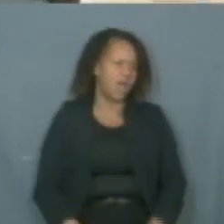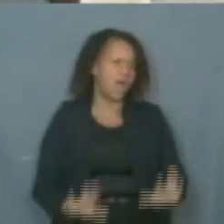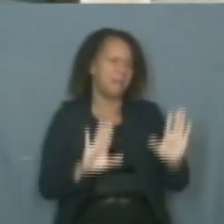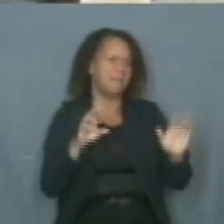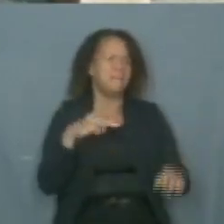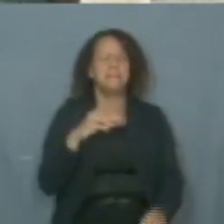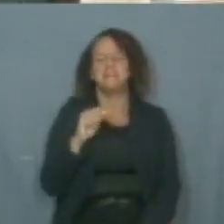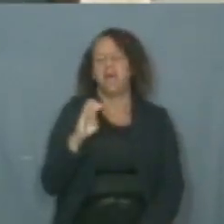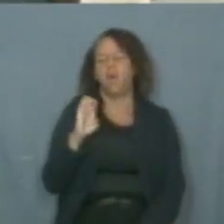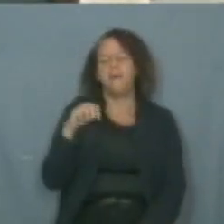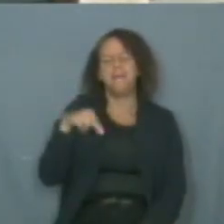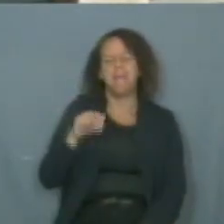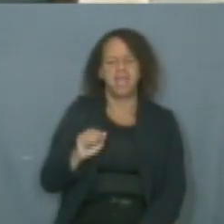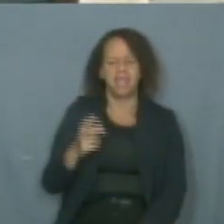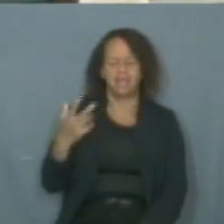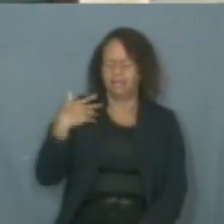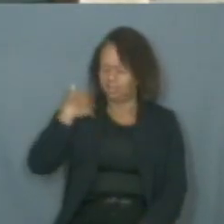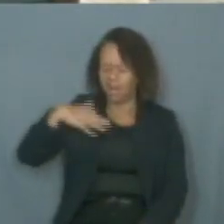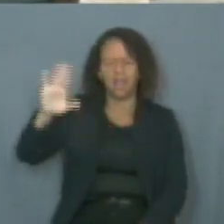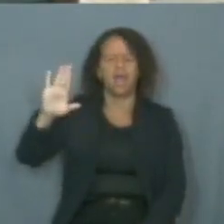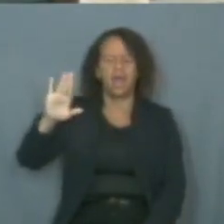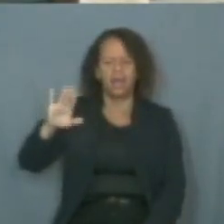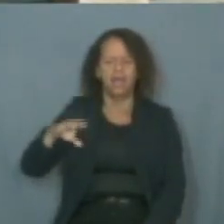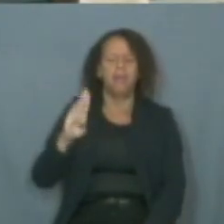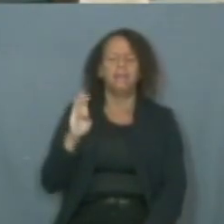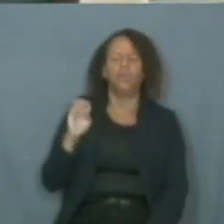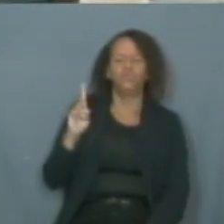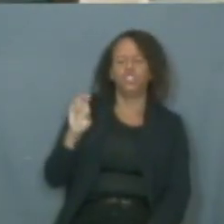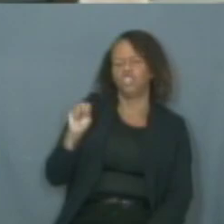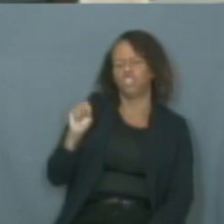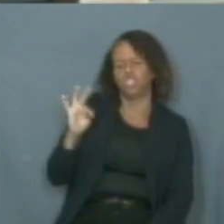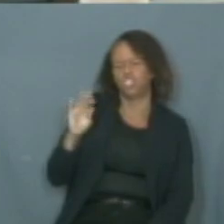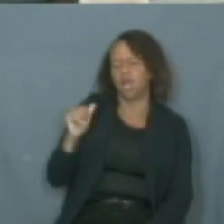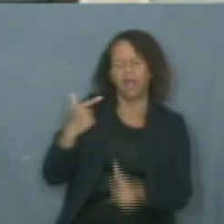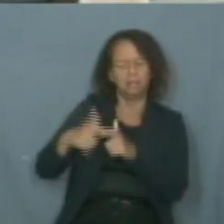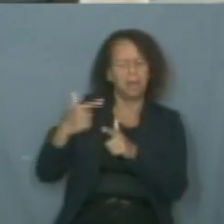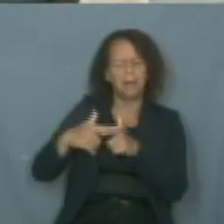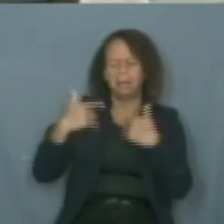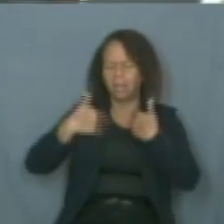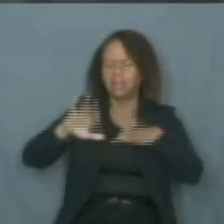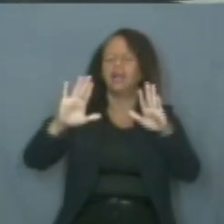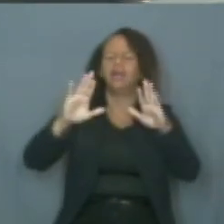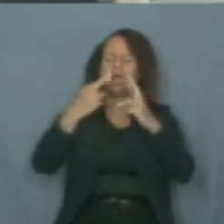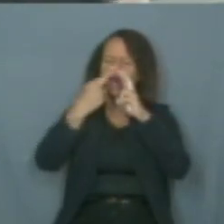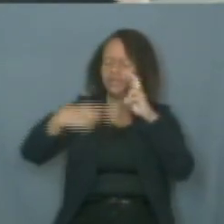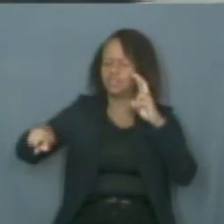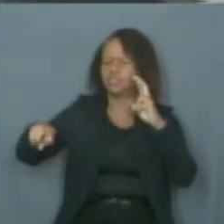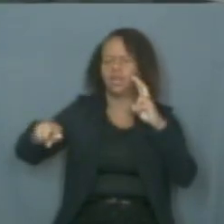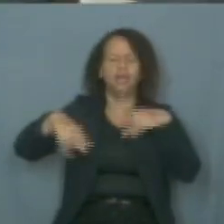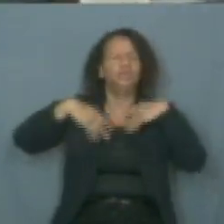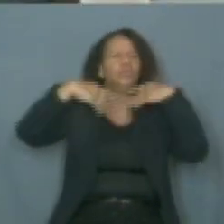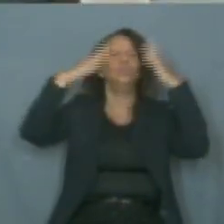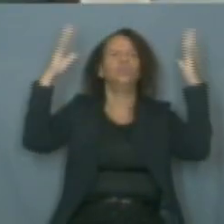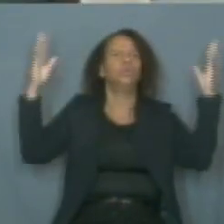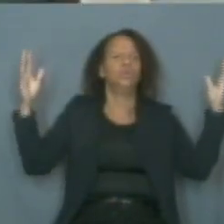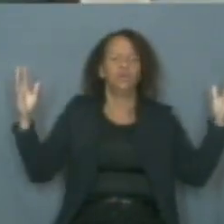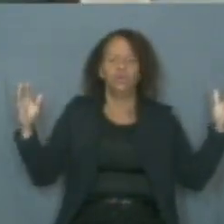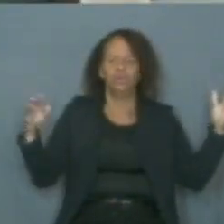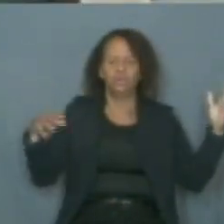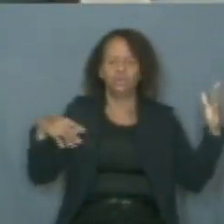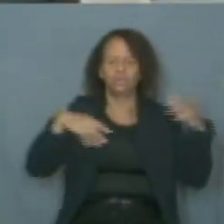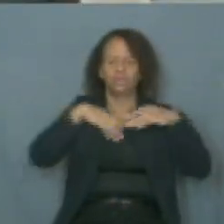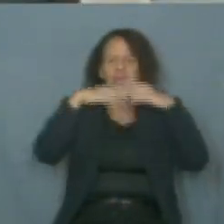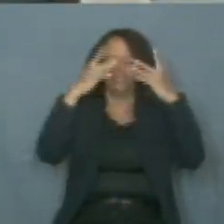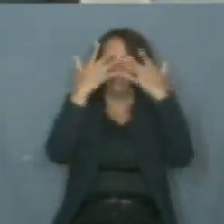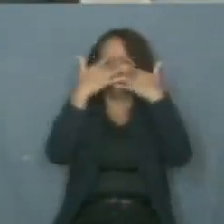é Maomé, é o Islã, vá lá. Você é budista, tem problema não. Você é da religião dos cristais